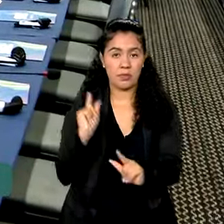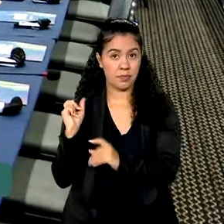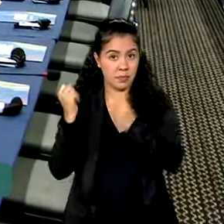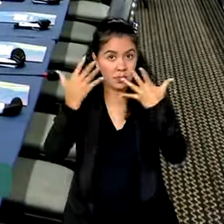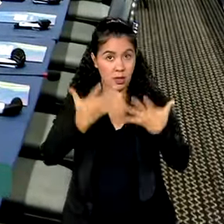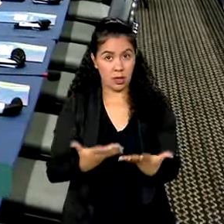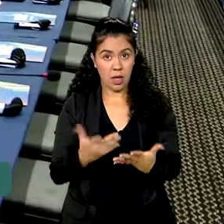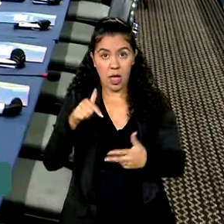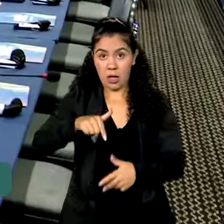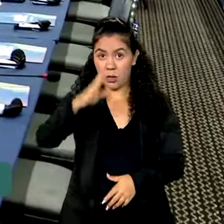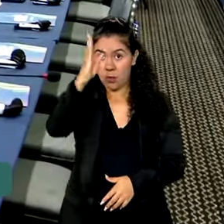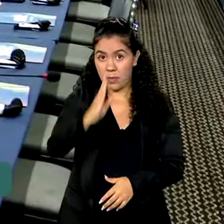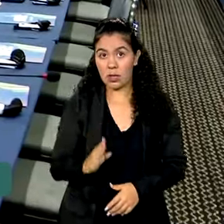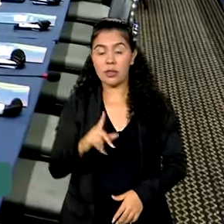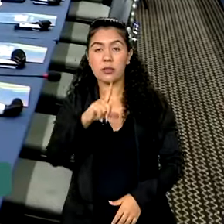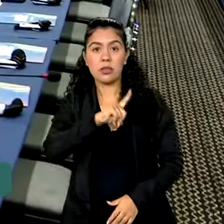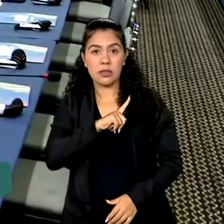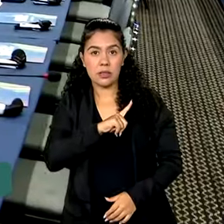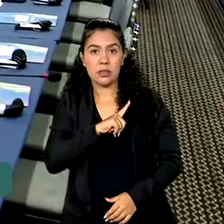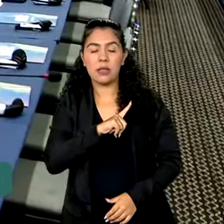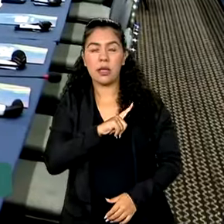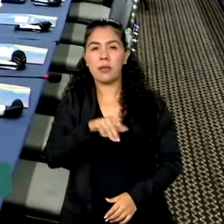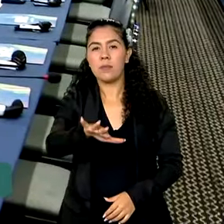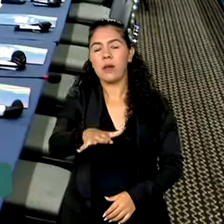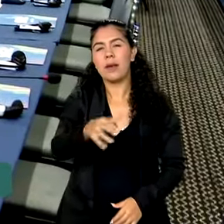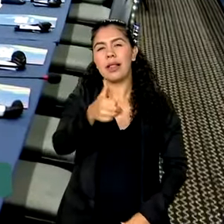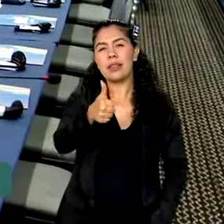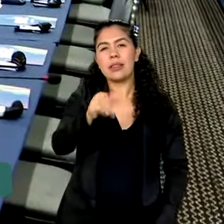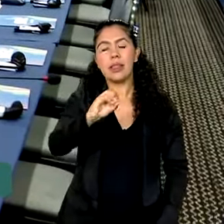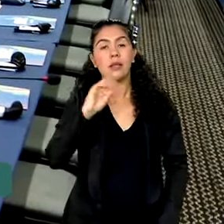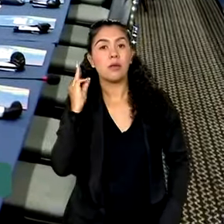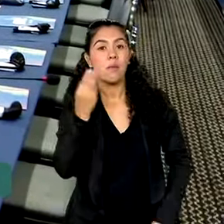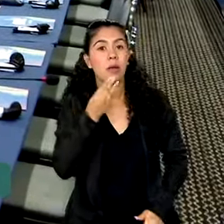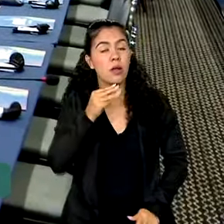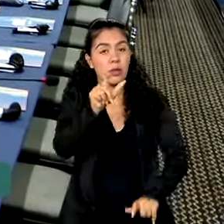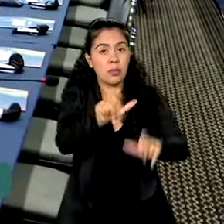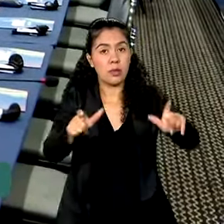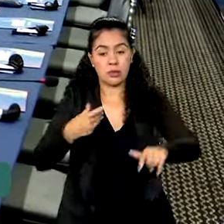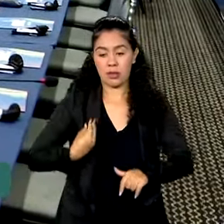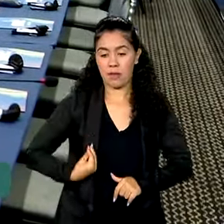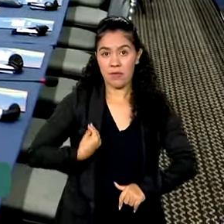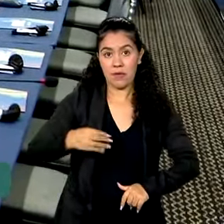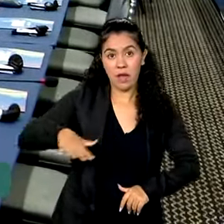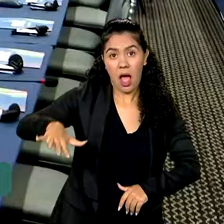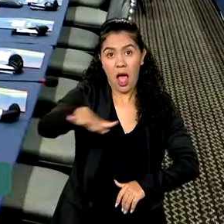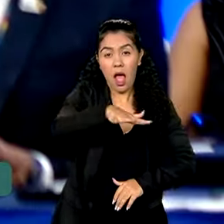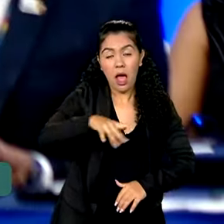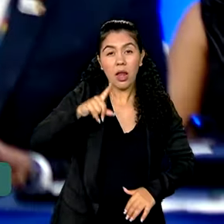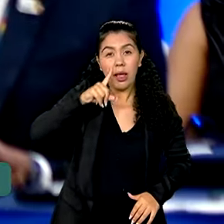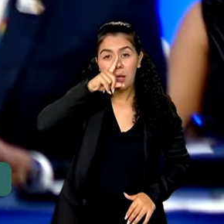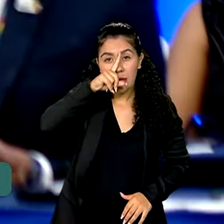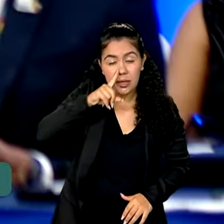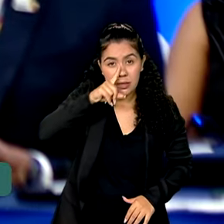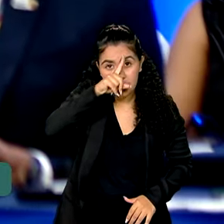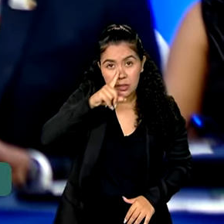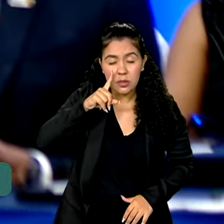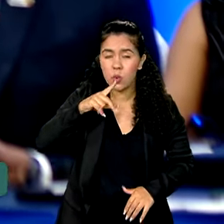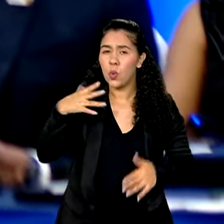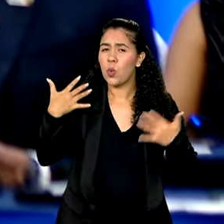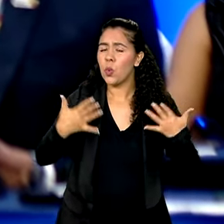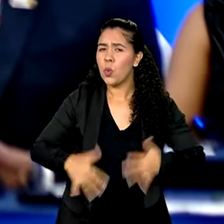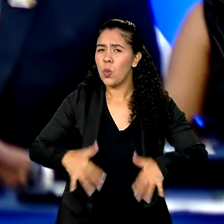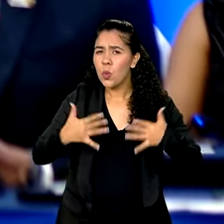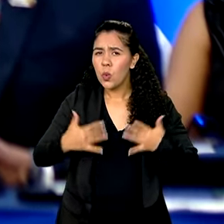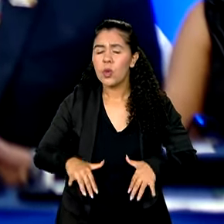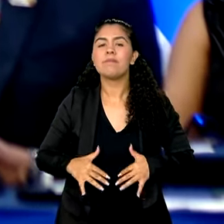no Brasil acima de 10 milhões de pessoas vivendo em áreas de risco alto e muito alto.